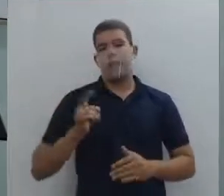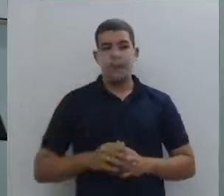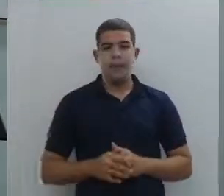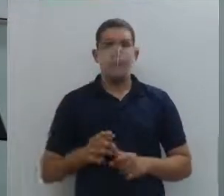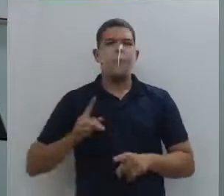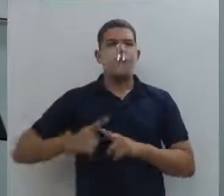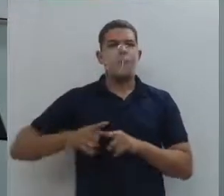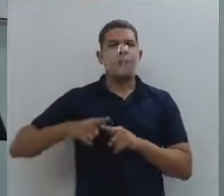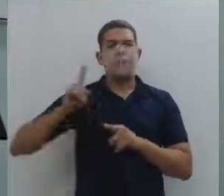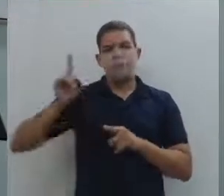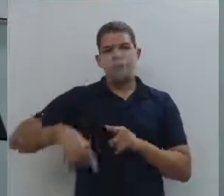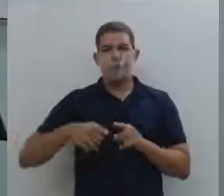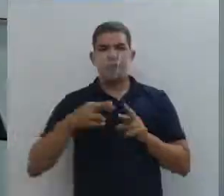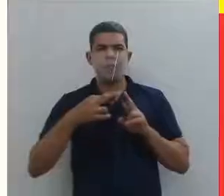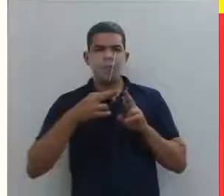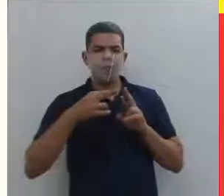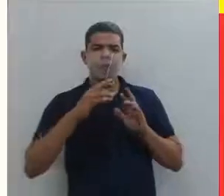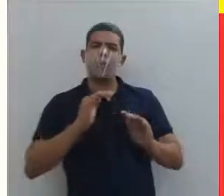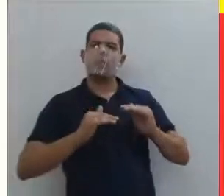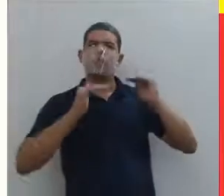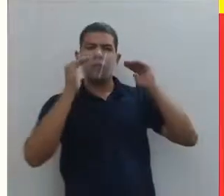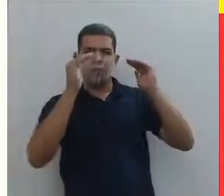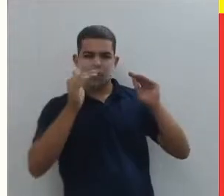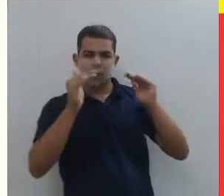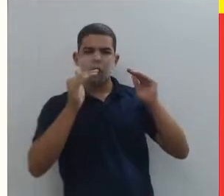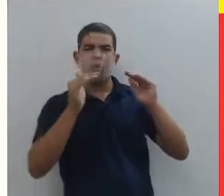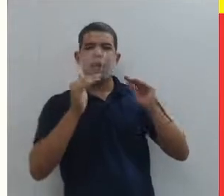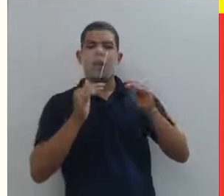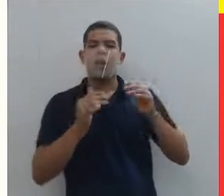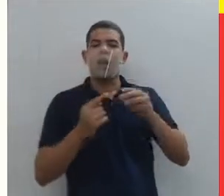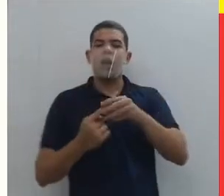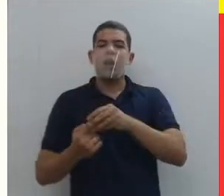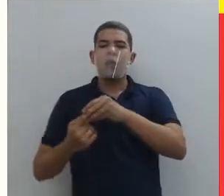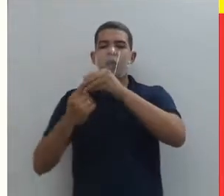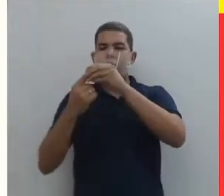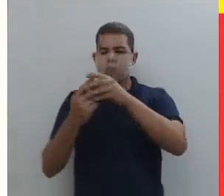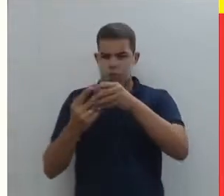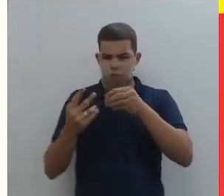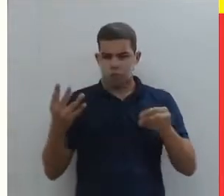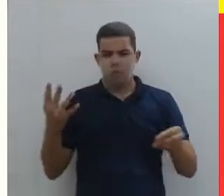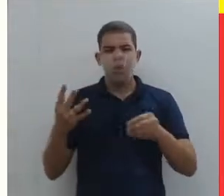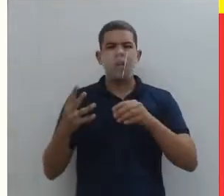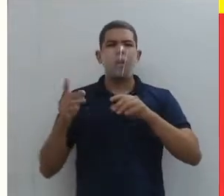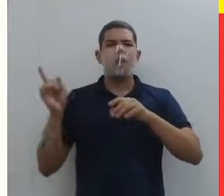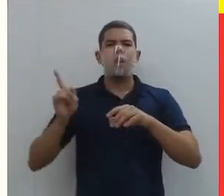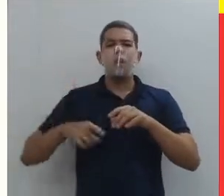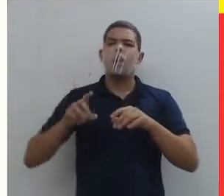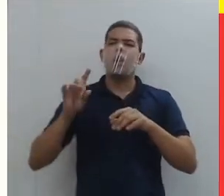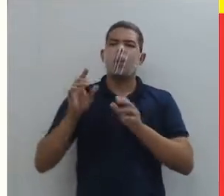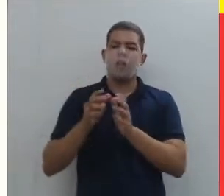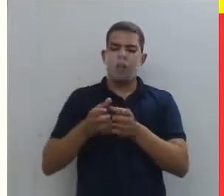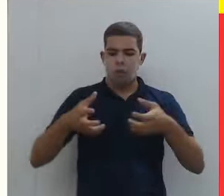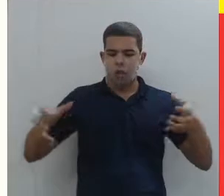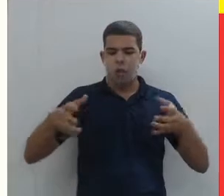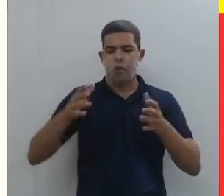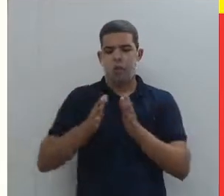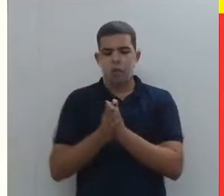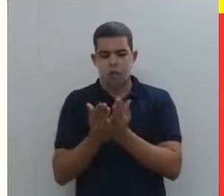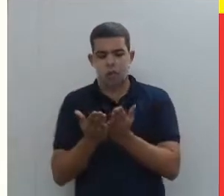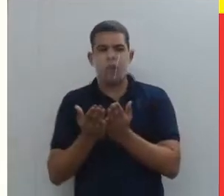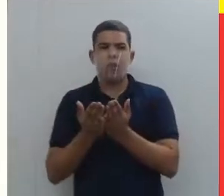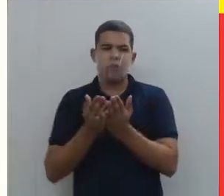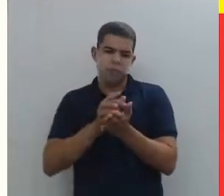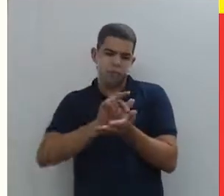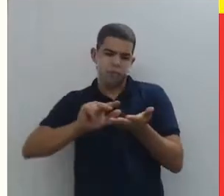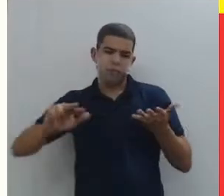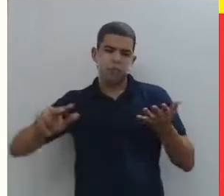Por quê? Porque é parte do ser sobrenatural e as únicas evidências que temos hoje é apenas a Bíblia Sagrada